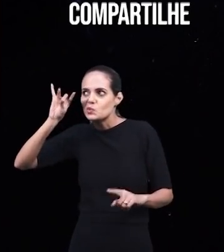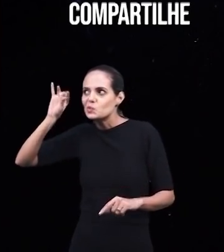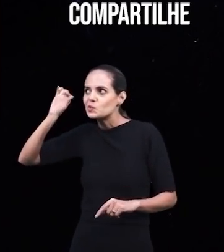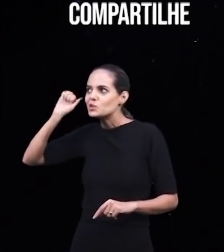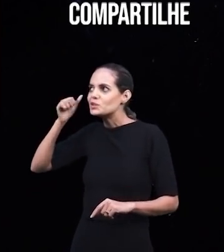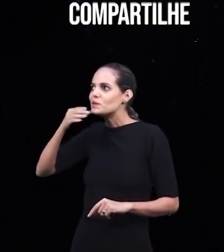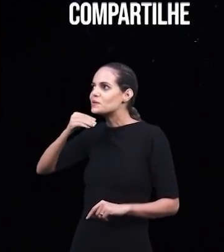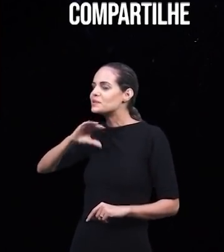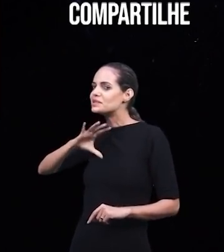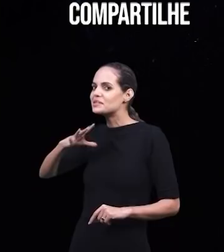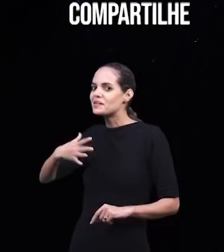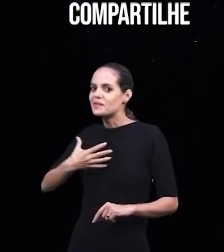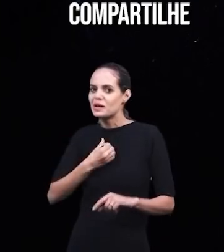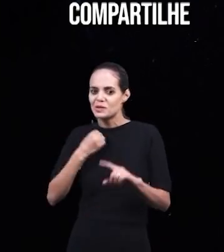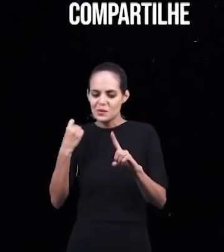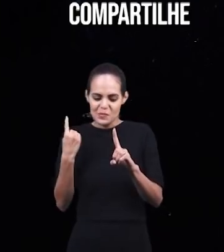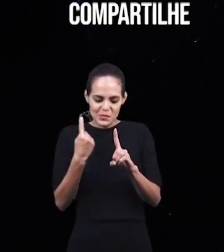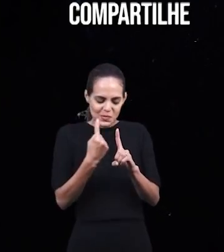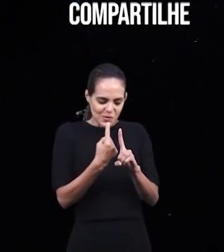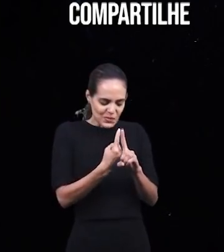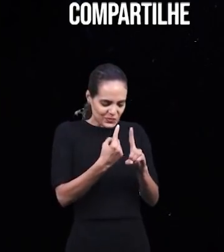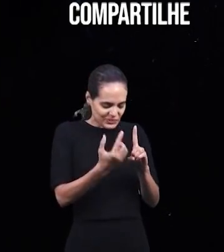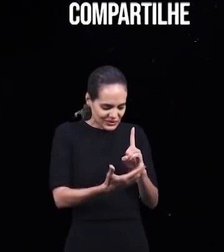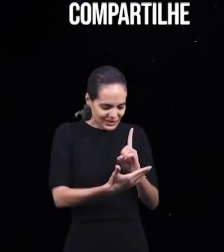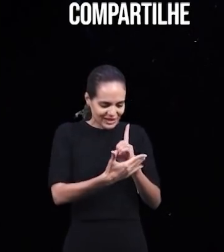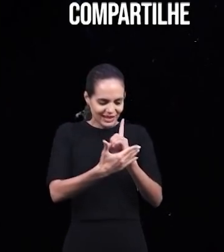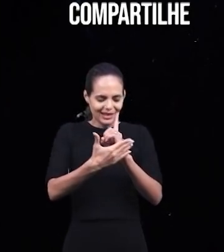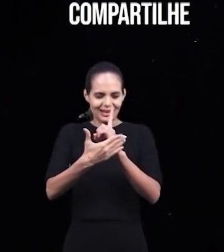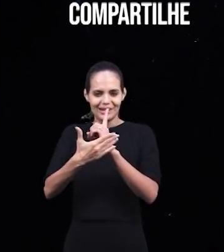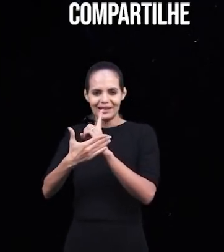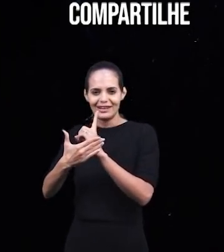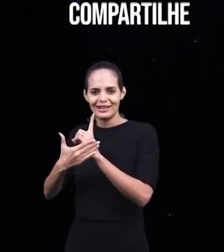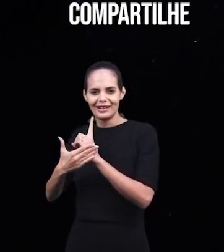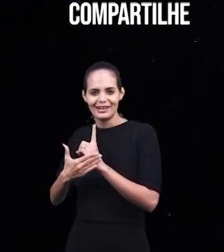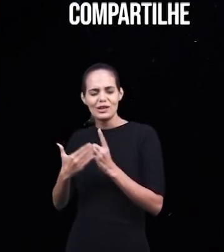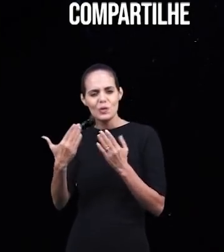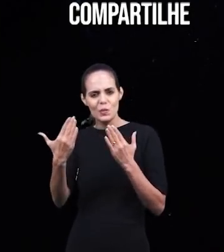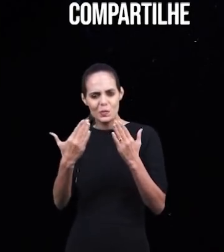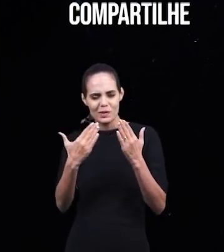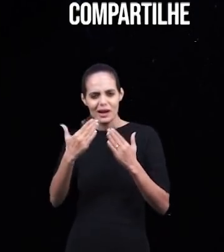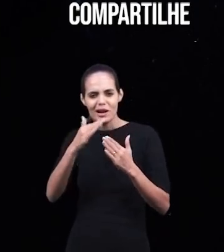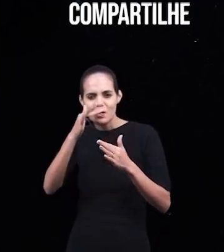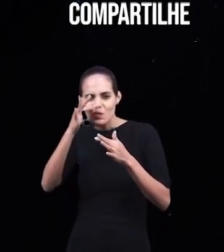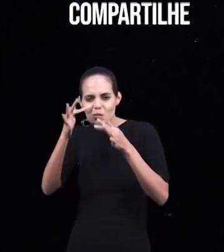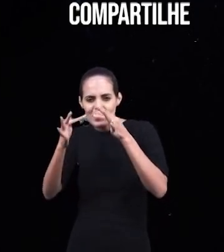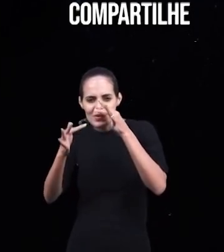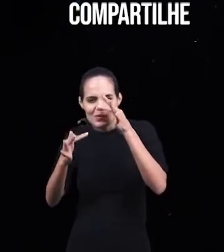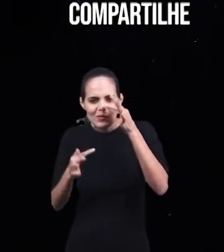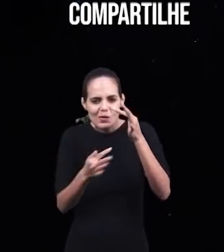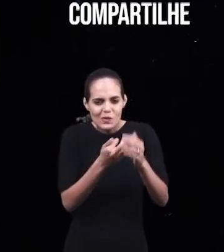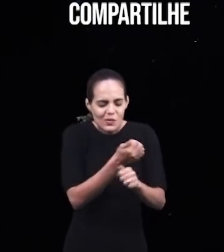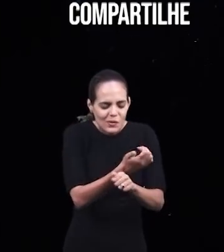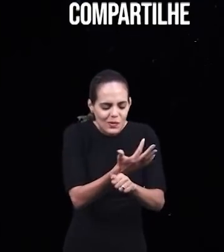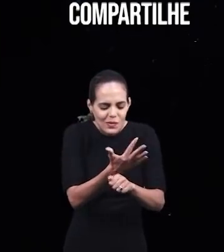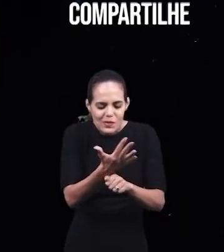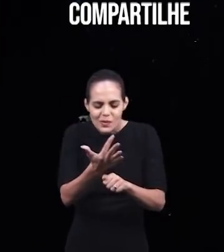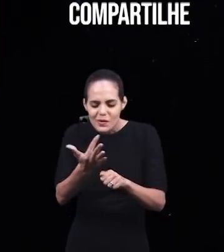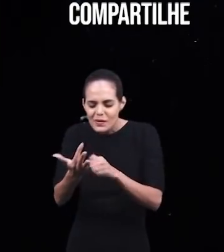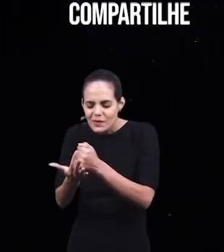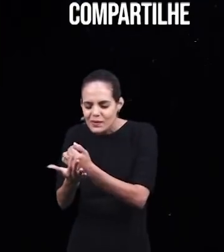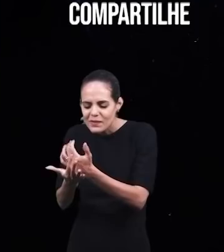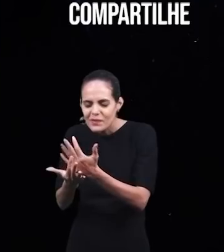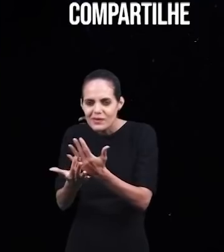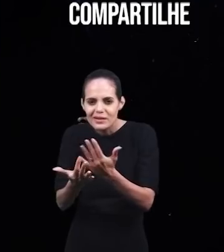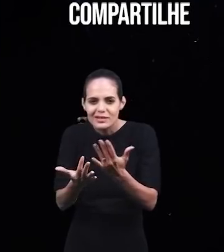Salvador me achou. Tal como a flor que no jardim